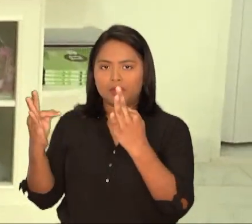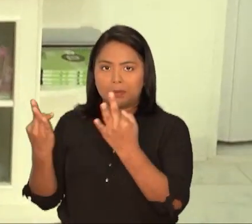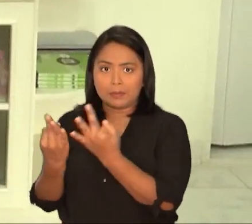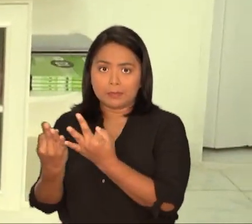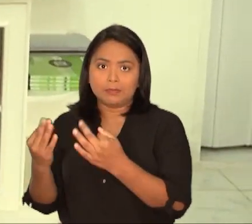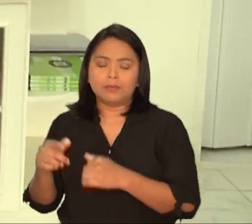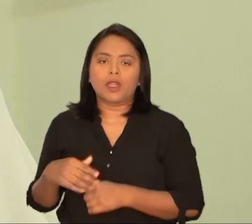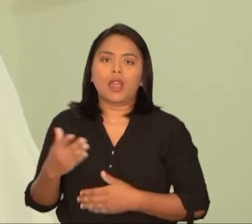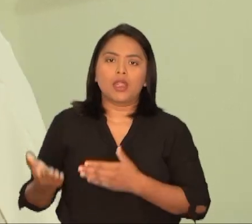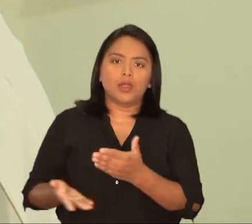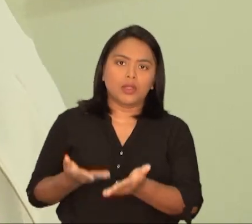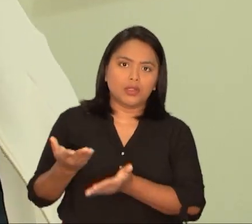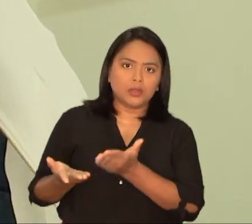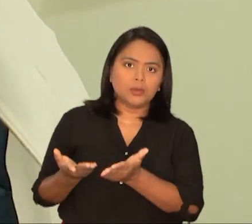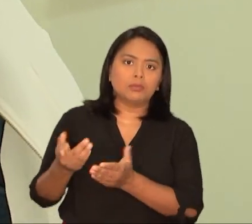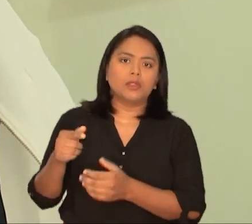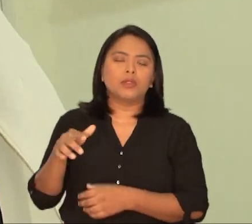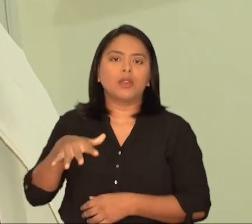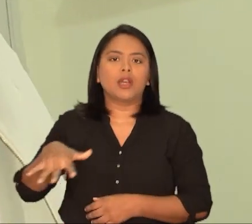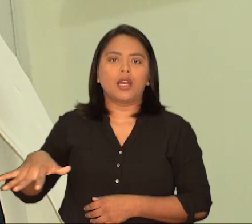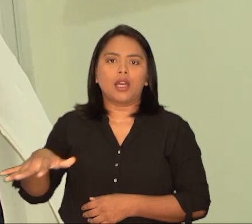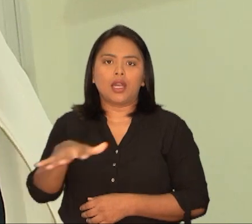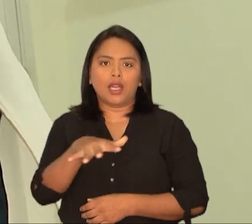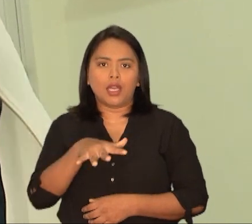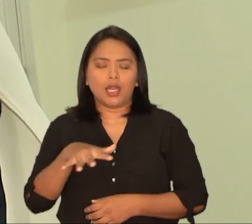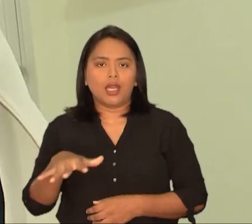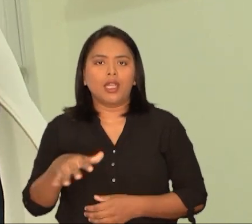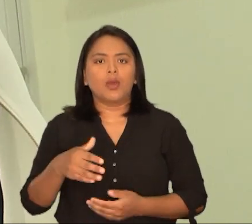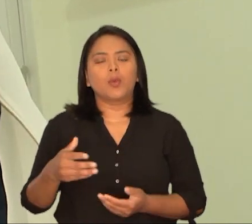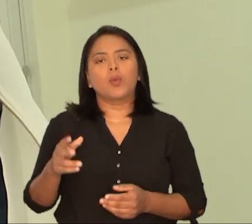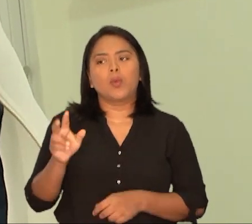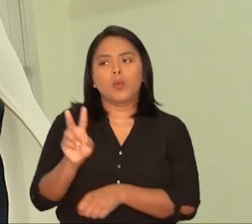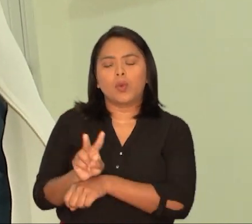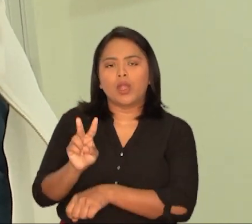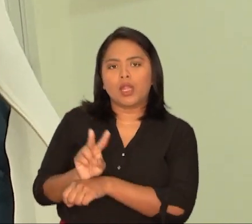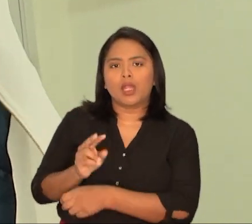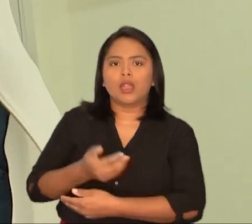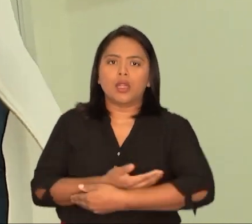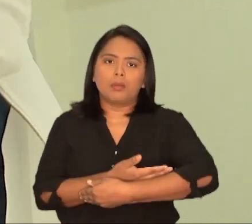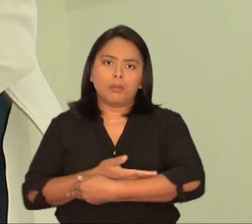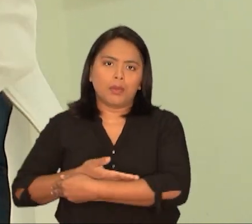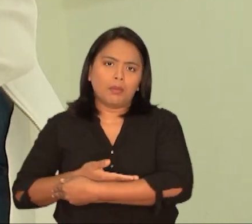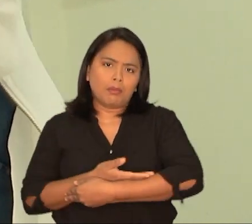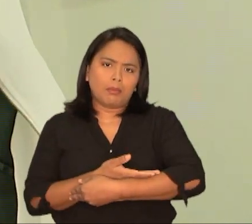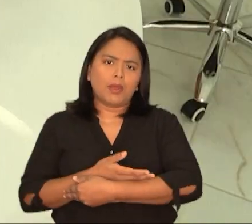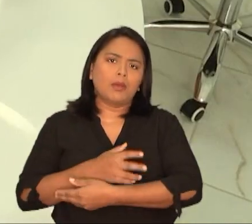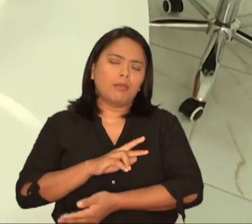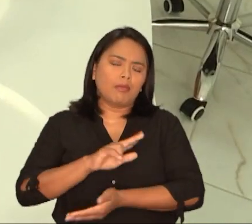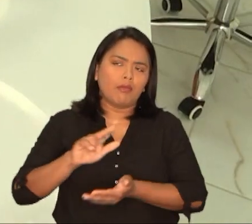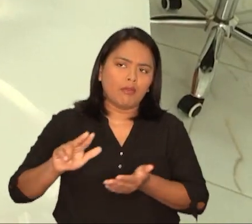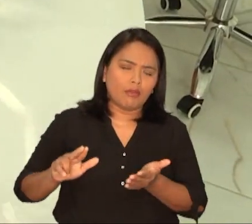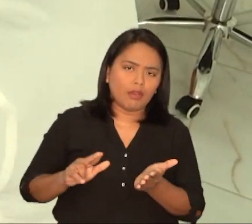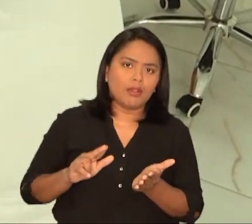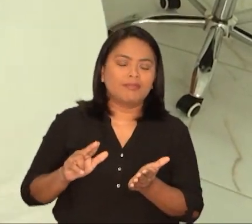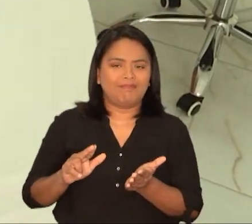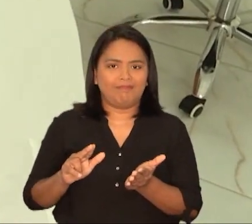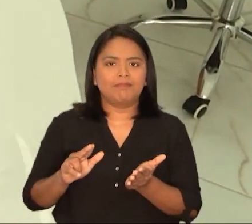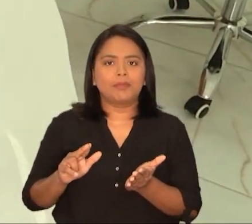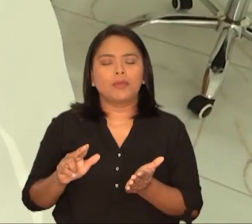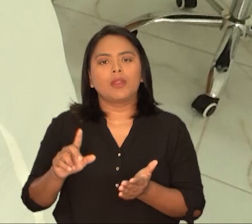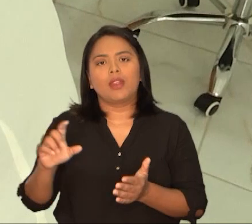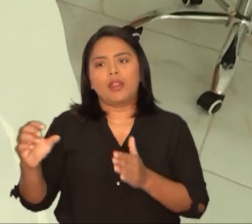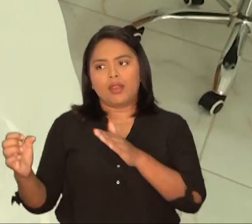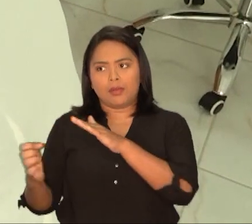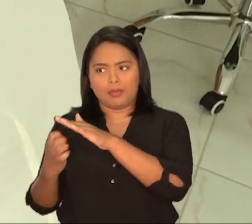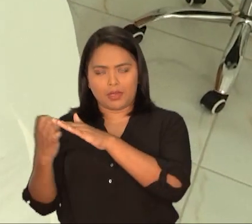áreas assistenciais voltadas ao cuidado materno-infantil, como higiene, cólicas, banho e cuidados gerais em bebês. Empreendedora na